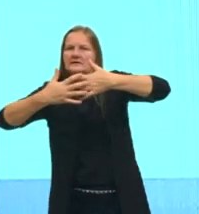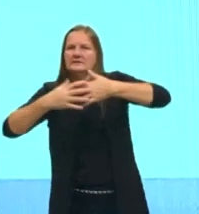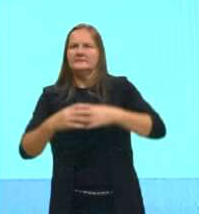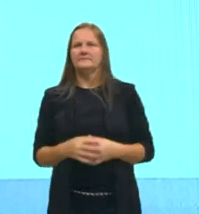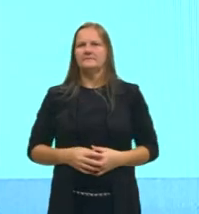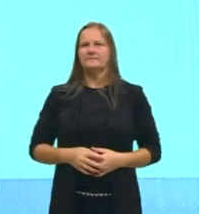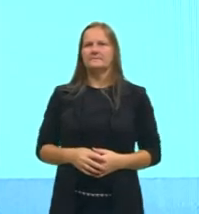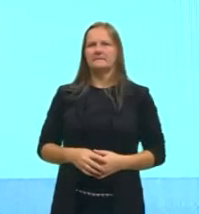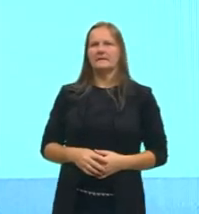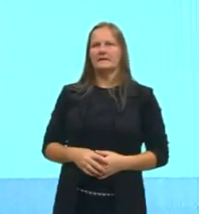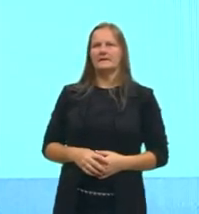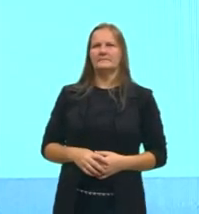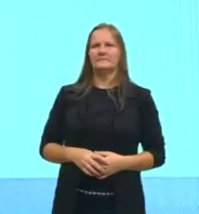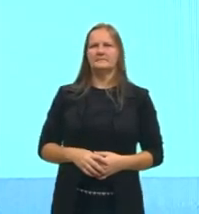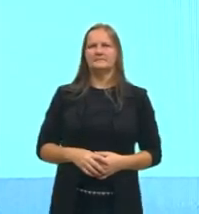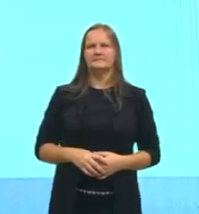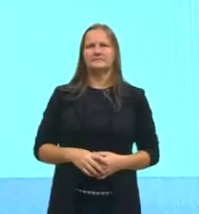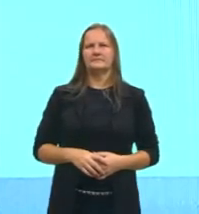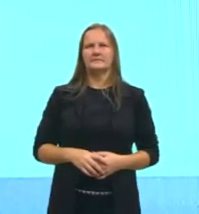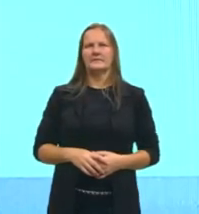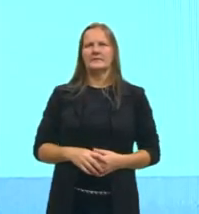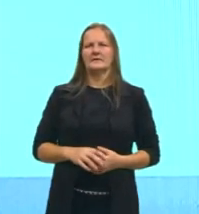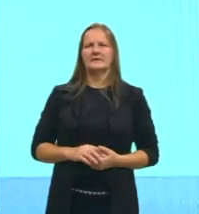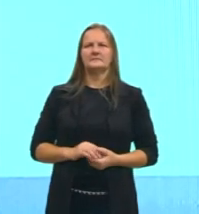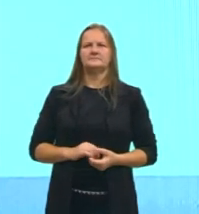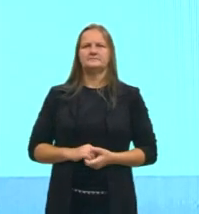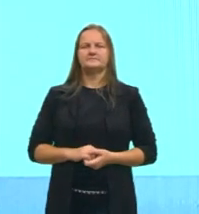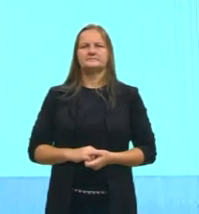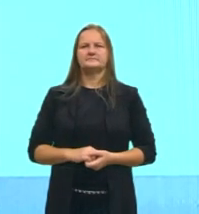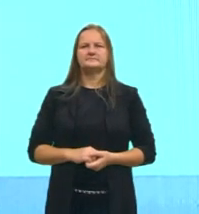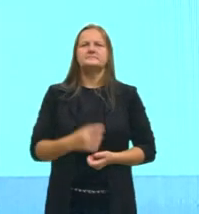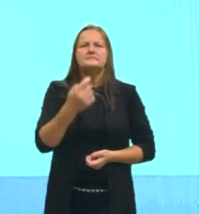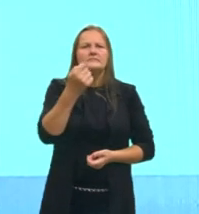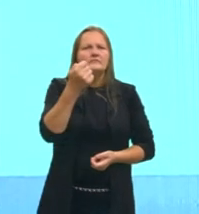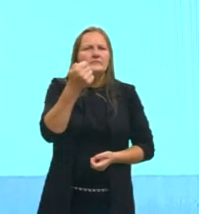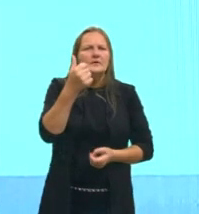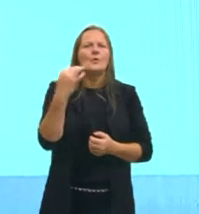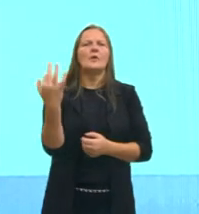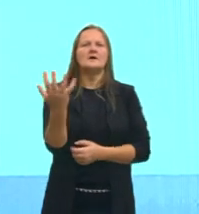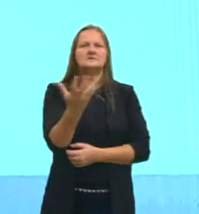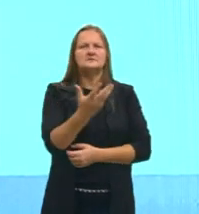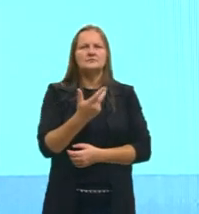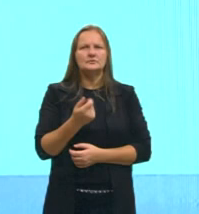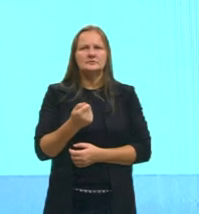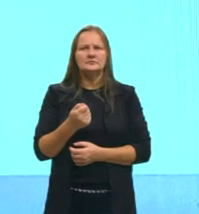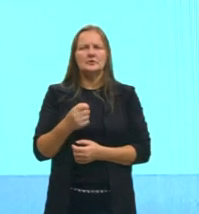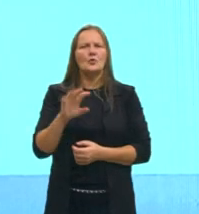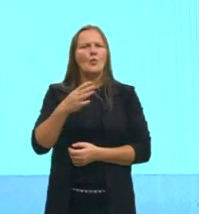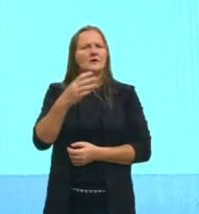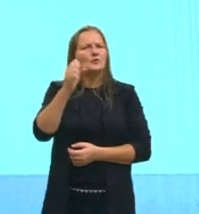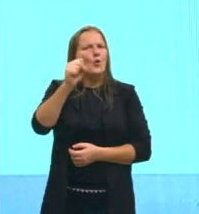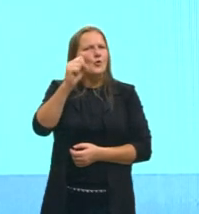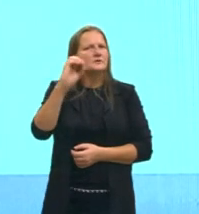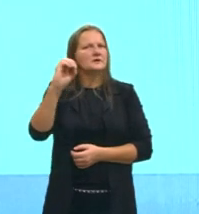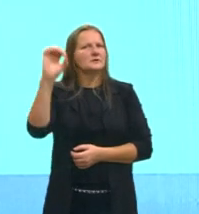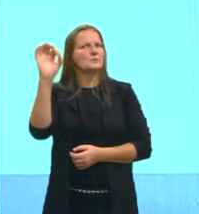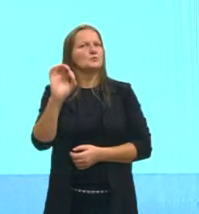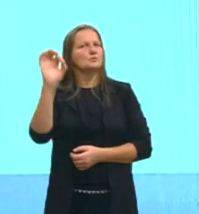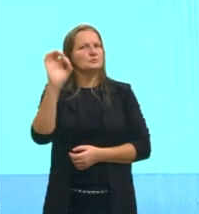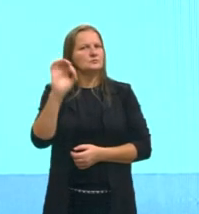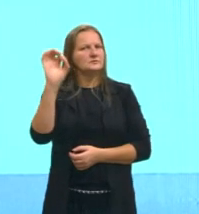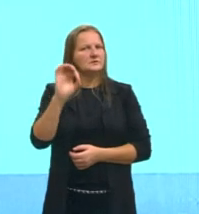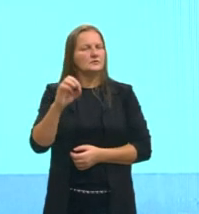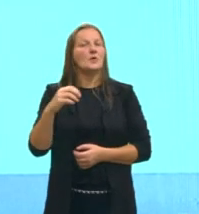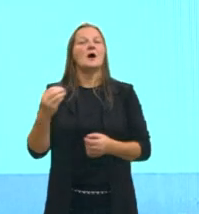eu vou botar meu dedinho aqui ó essa área quase toda tranquilamente aí mais de oitenta por cento do